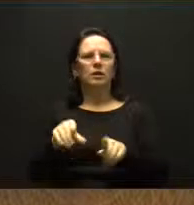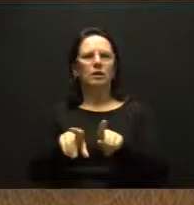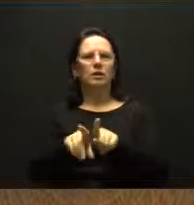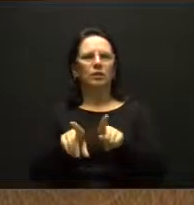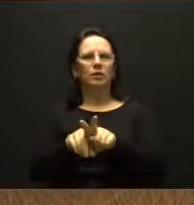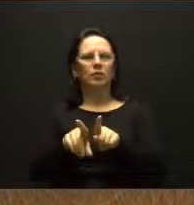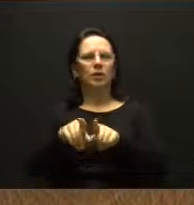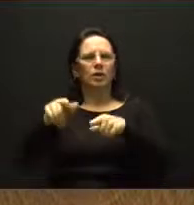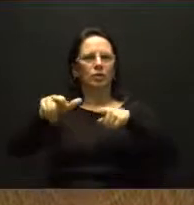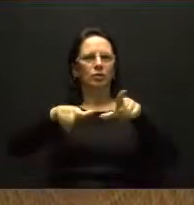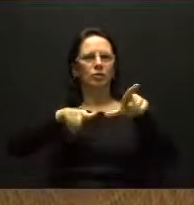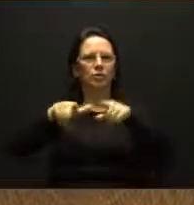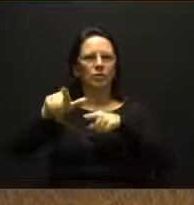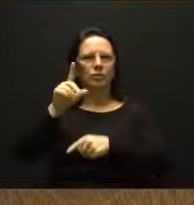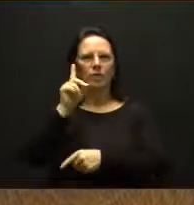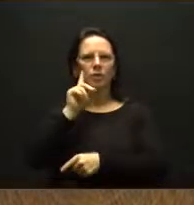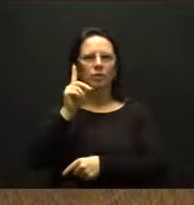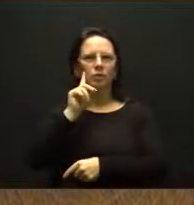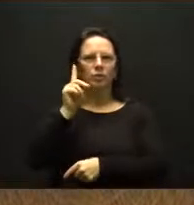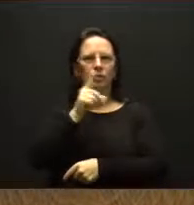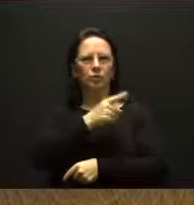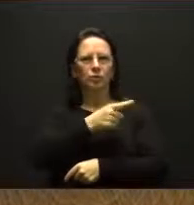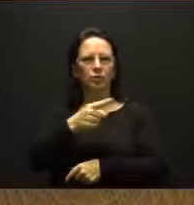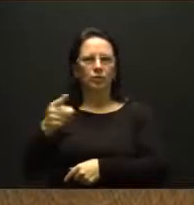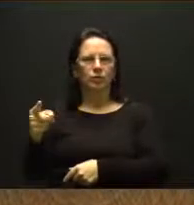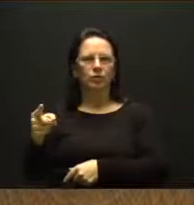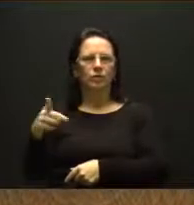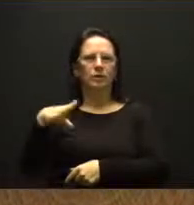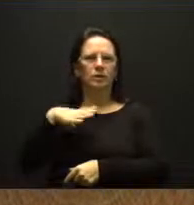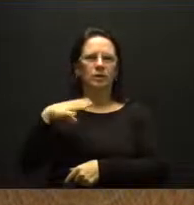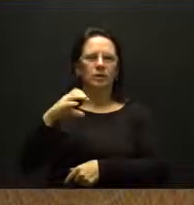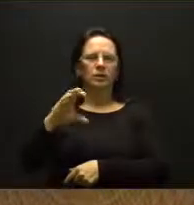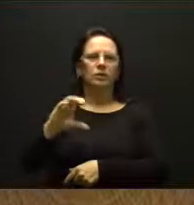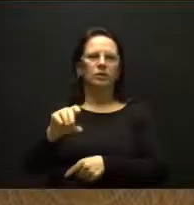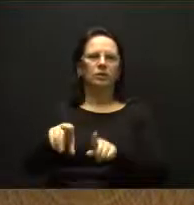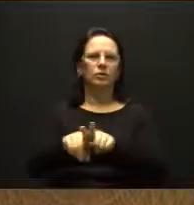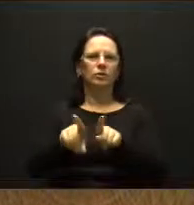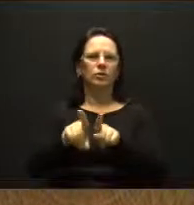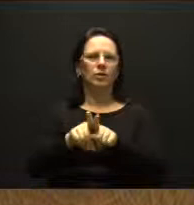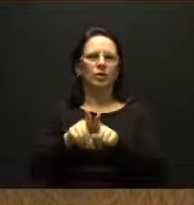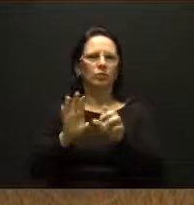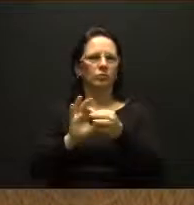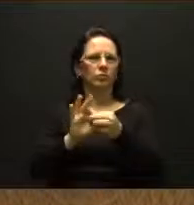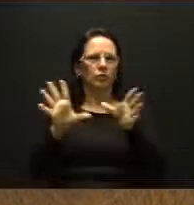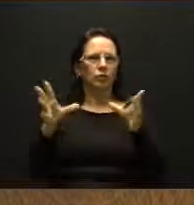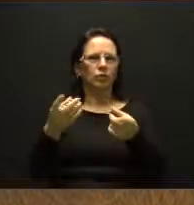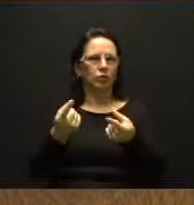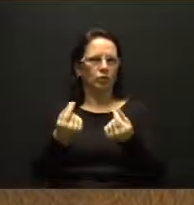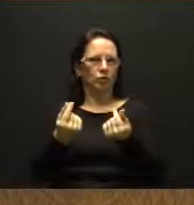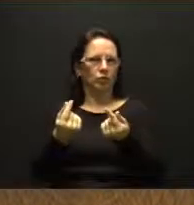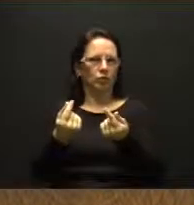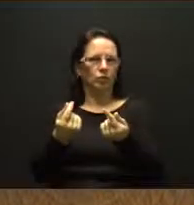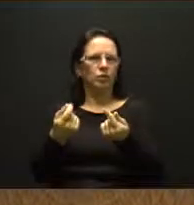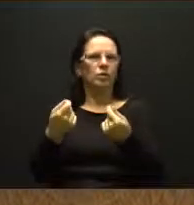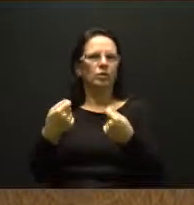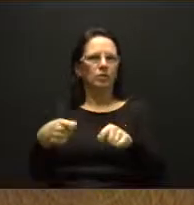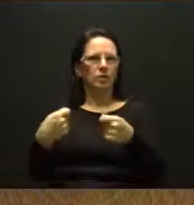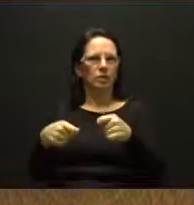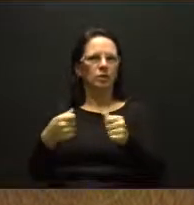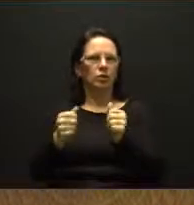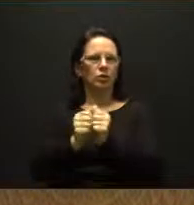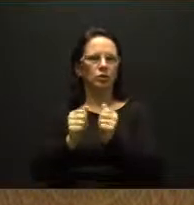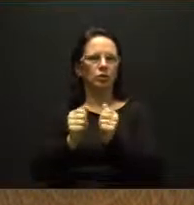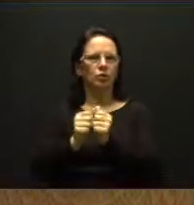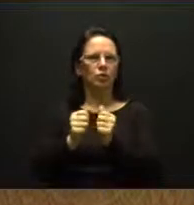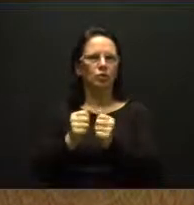atividades no cotidiano do município e querem que seja disponibilizada verba caso haja necessidade de fazer frente às